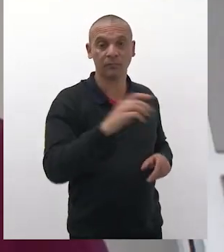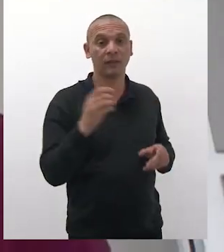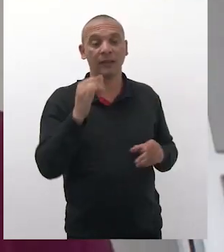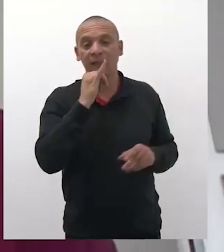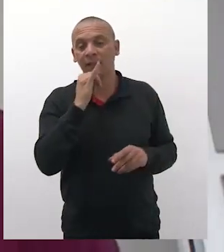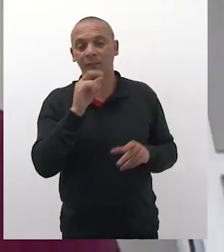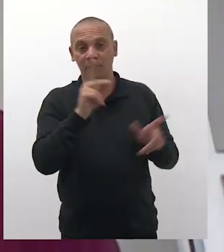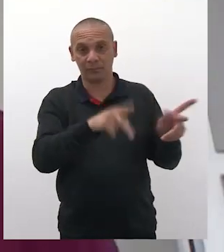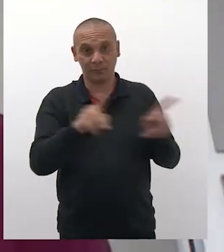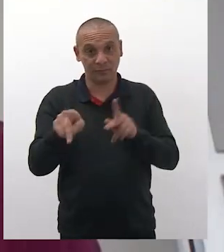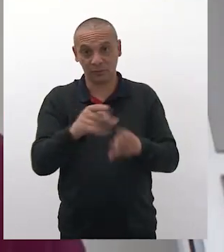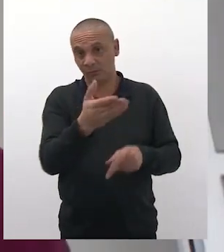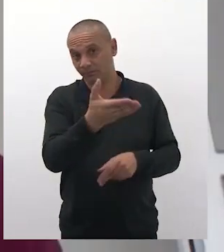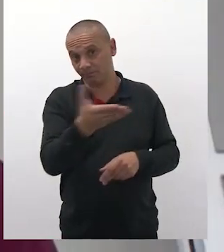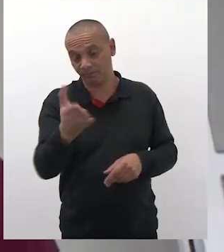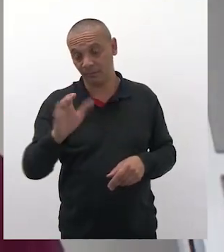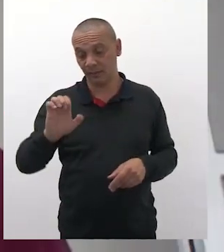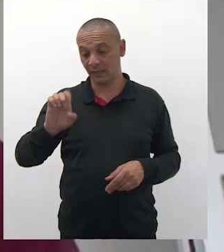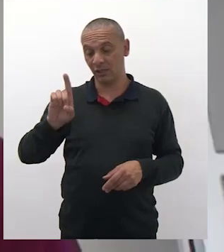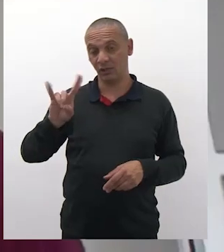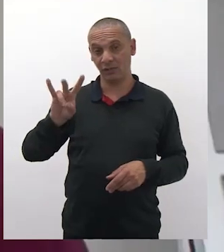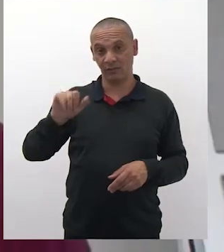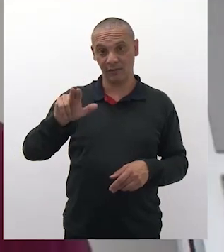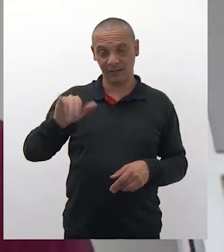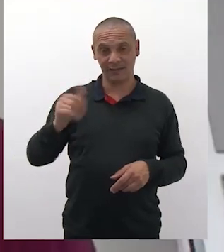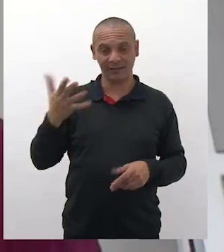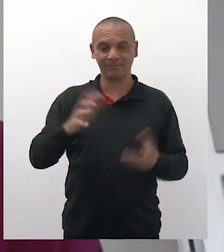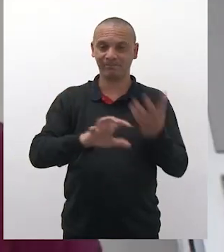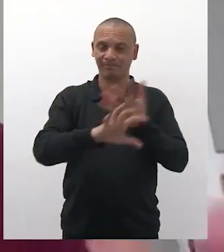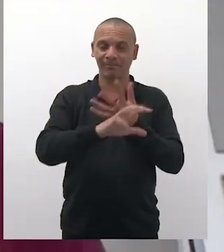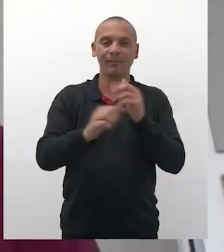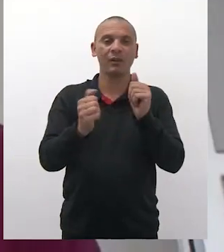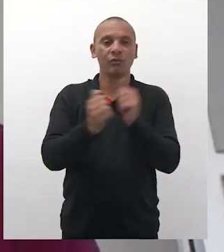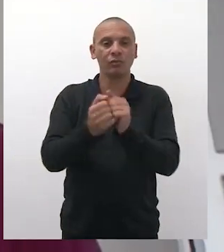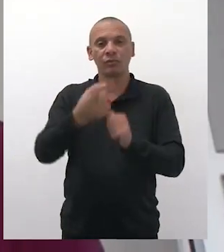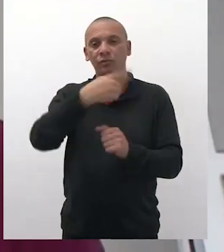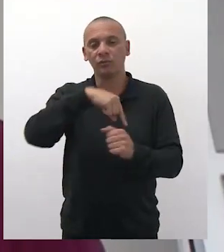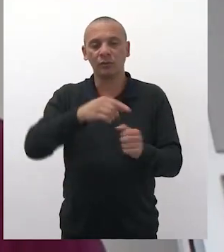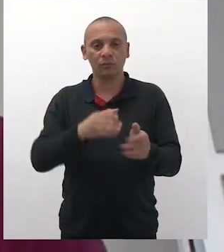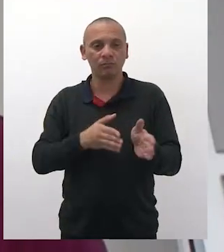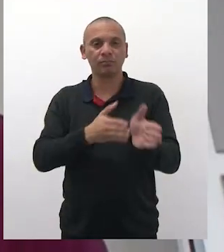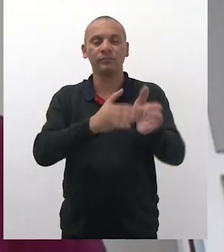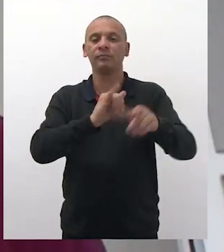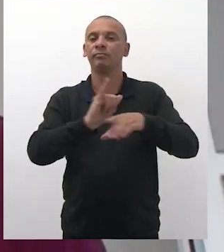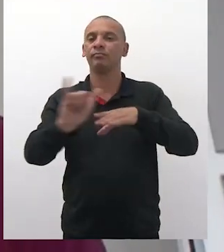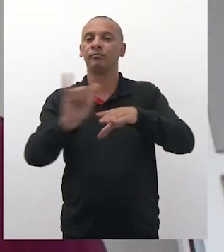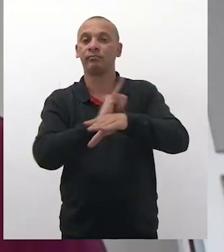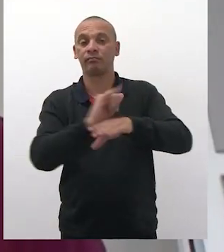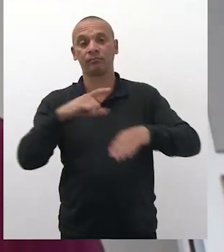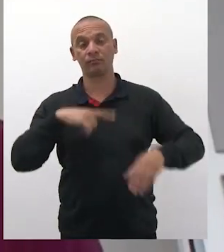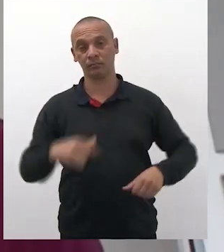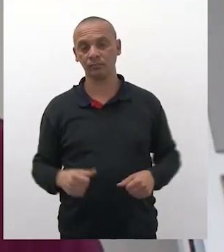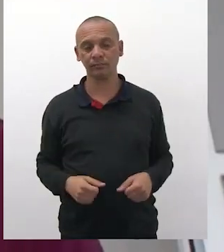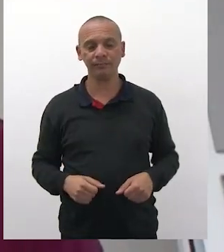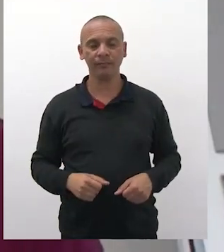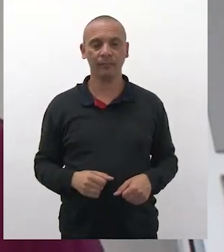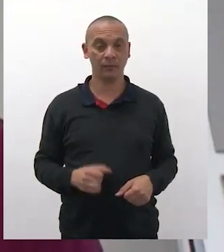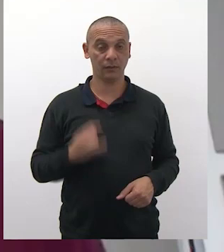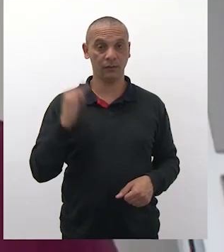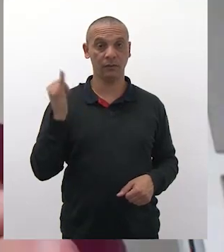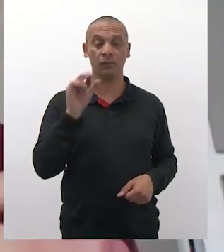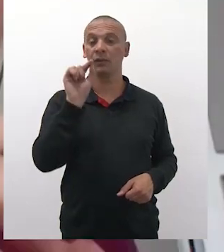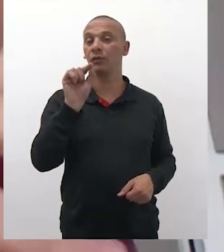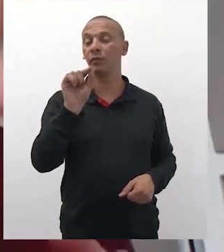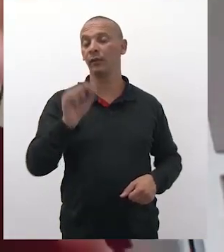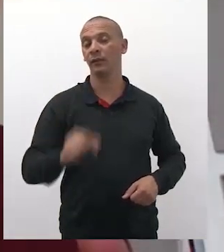o colaborador é a professora Edivane, né, traçar juntos caminhos. E é interessante que